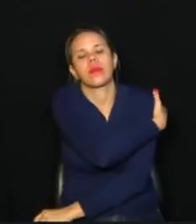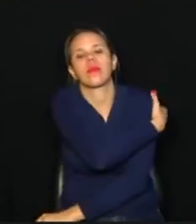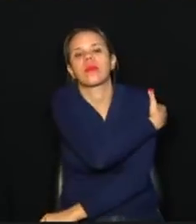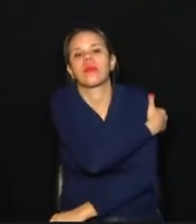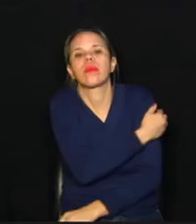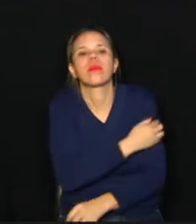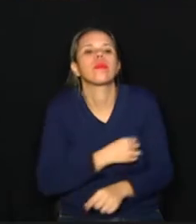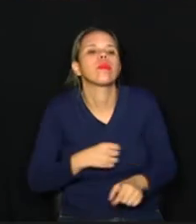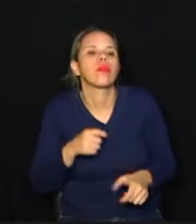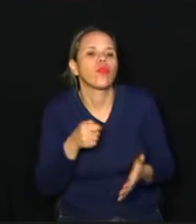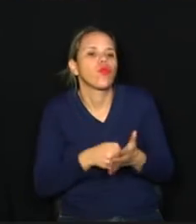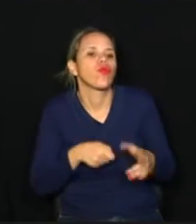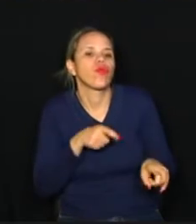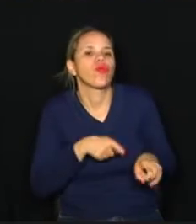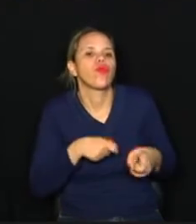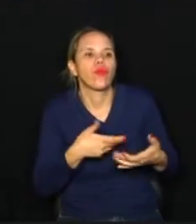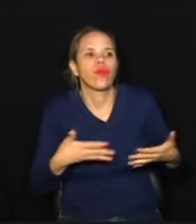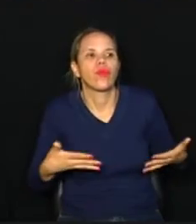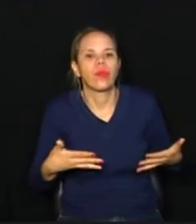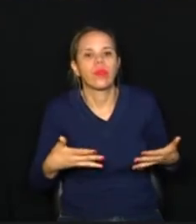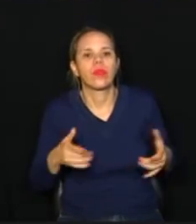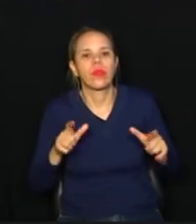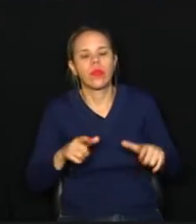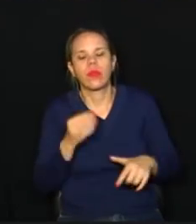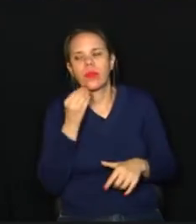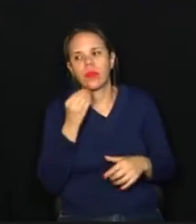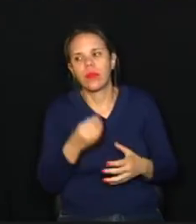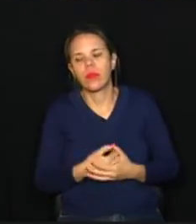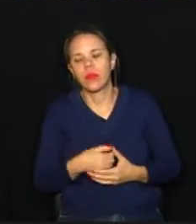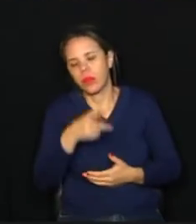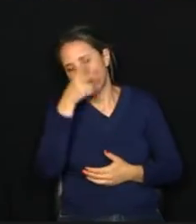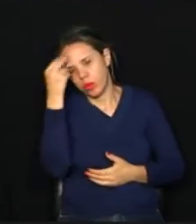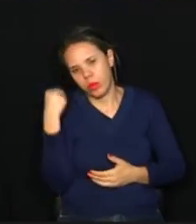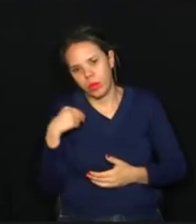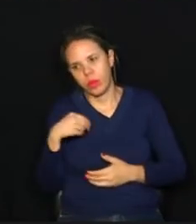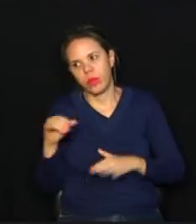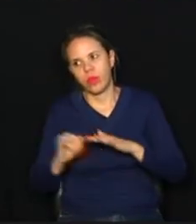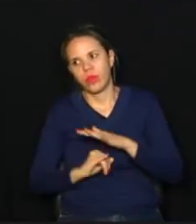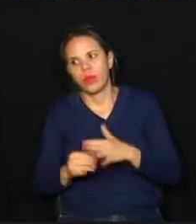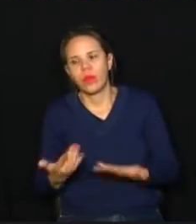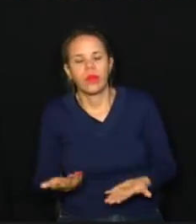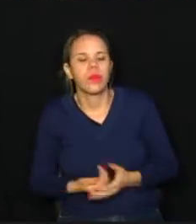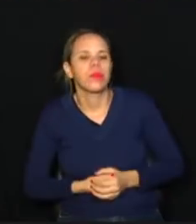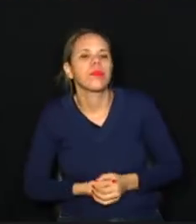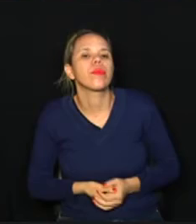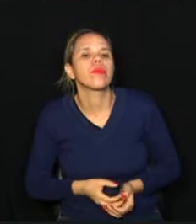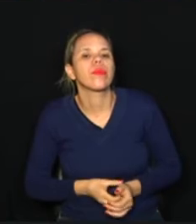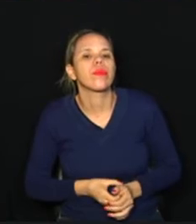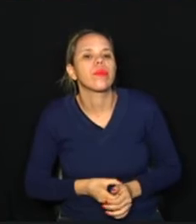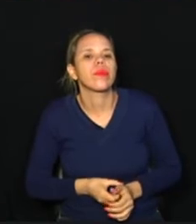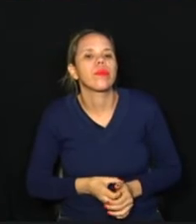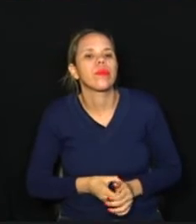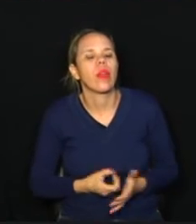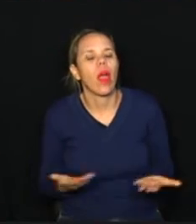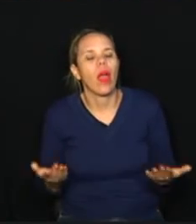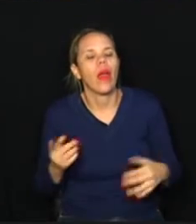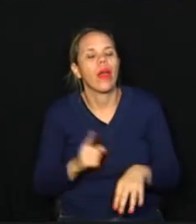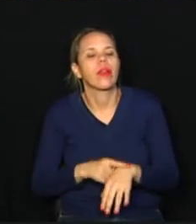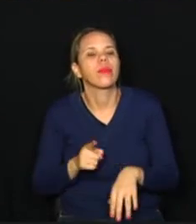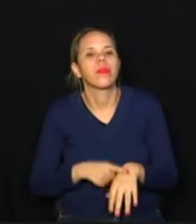de agricultura, de espaços públicos dos institutos, etc. Nesse